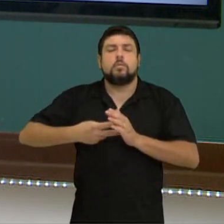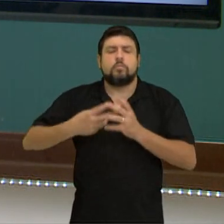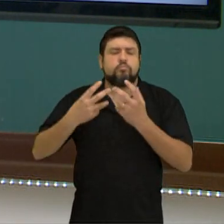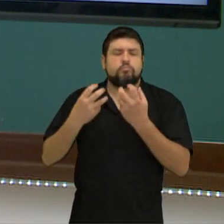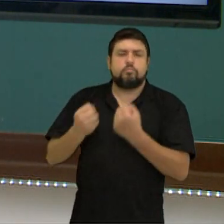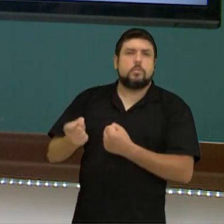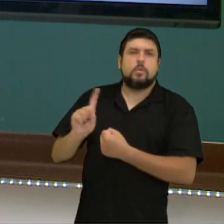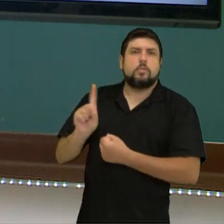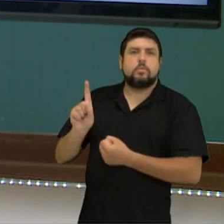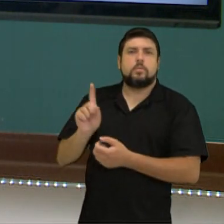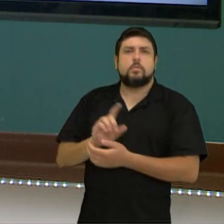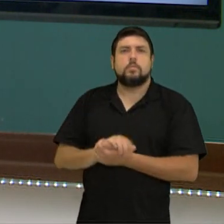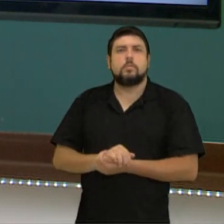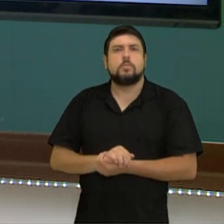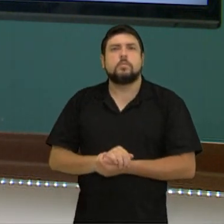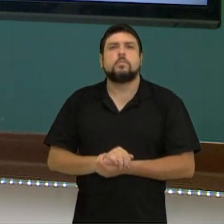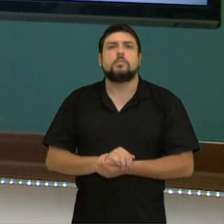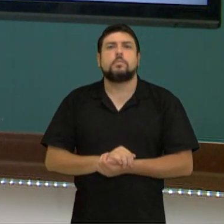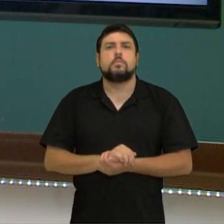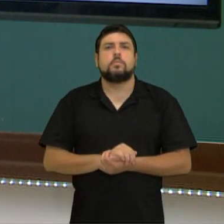Então, repara.